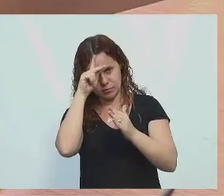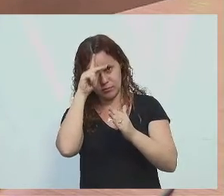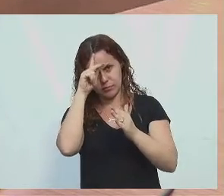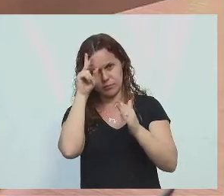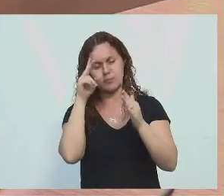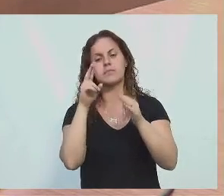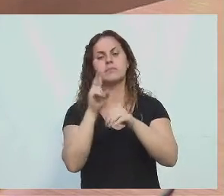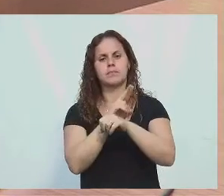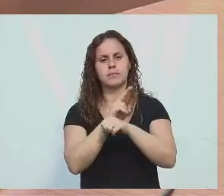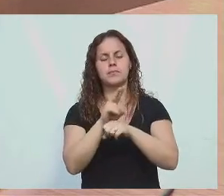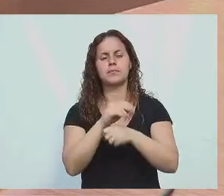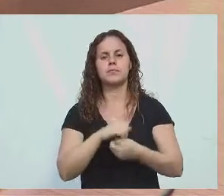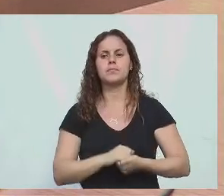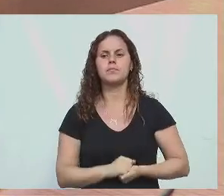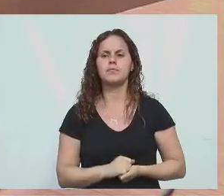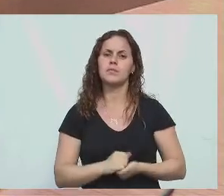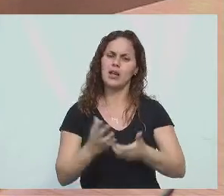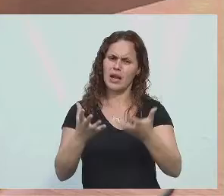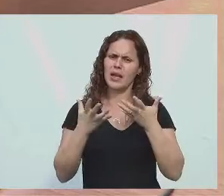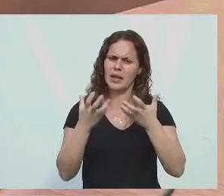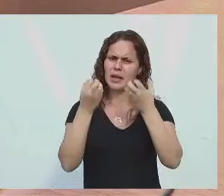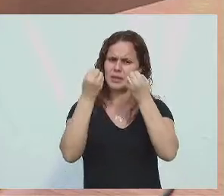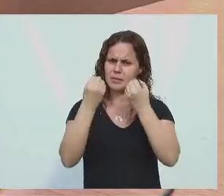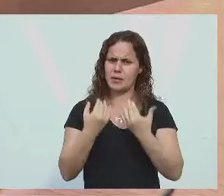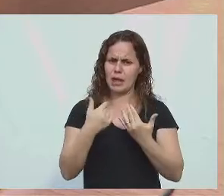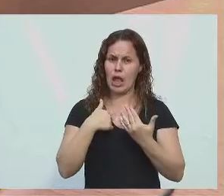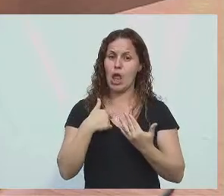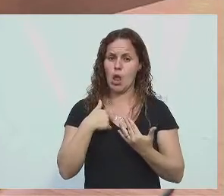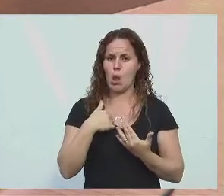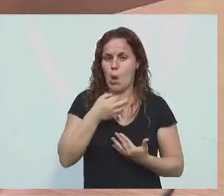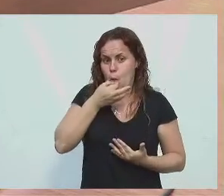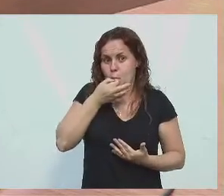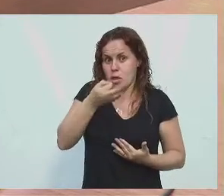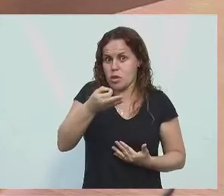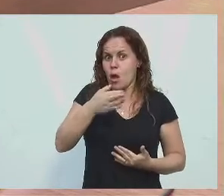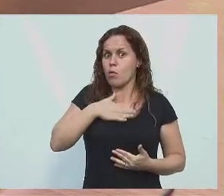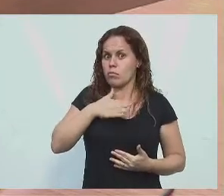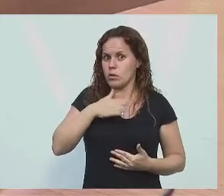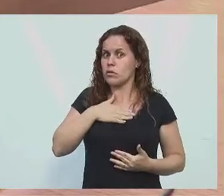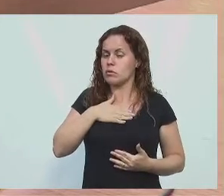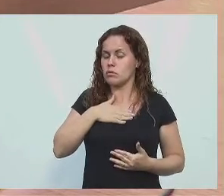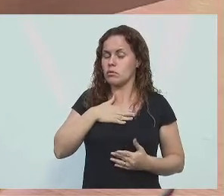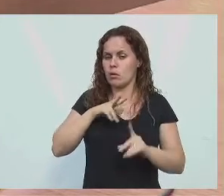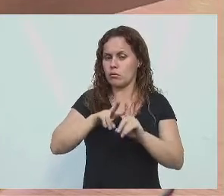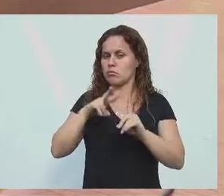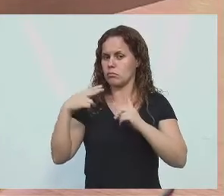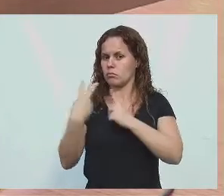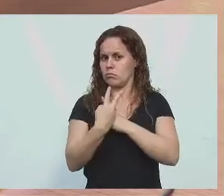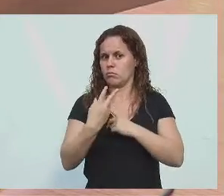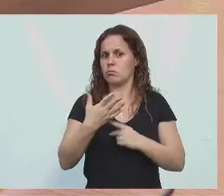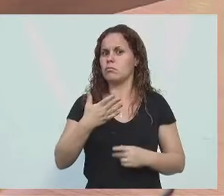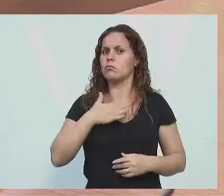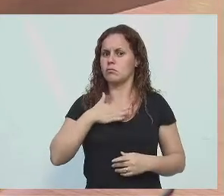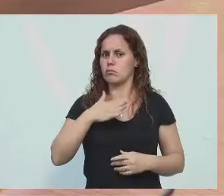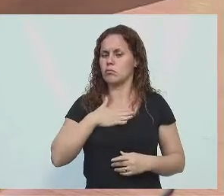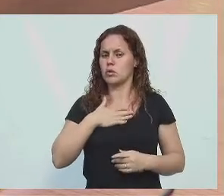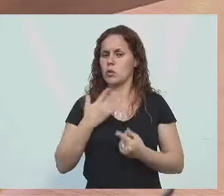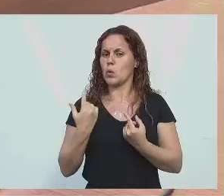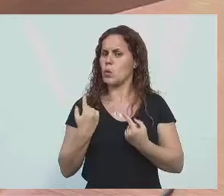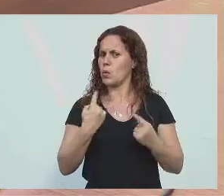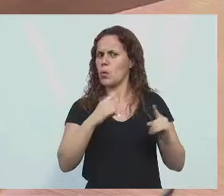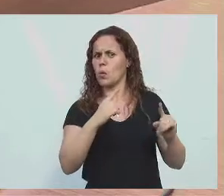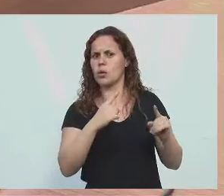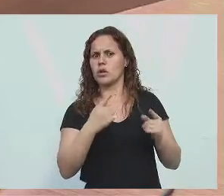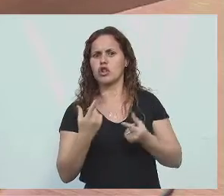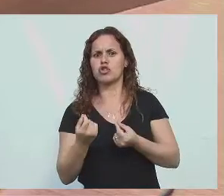de Viçosa. Eu quero deixar o meu posicionamento, como sempre falei, que eu sou contrário a essa devolução. Por que que eu sou contrário?